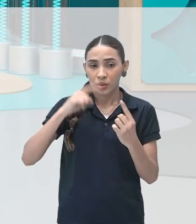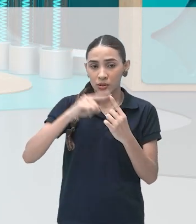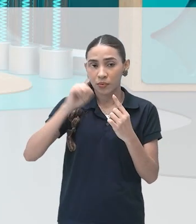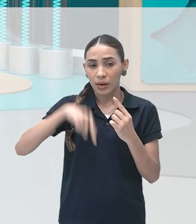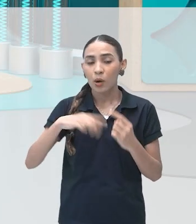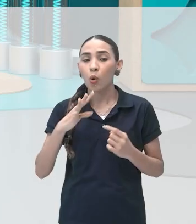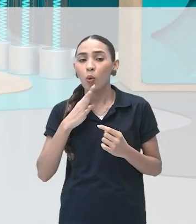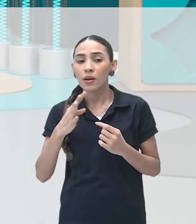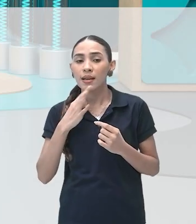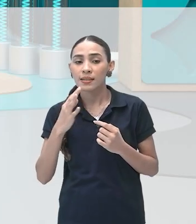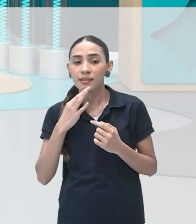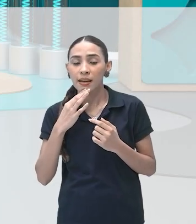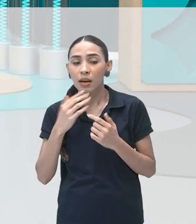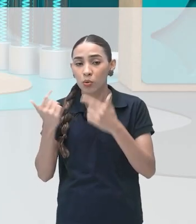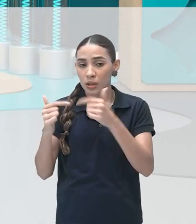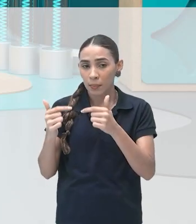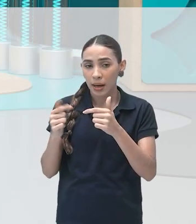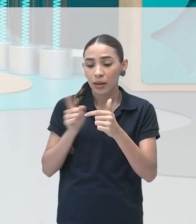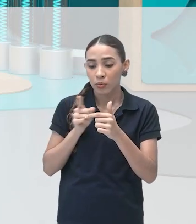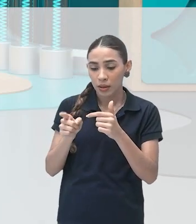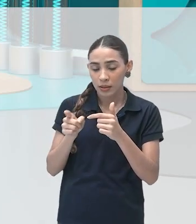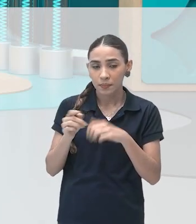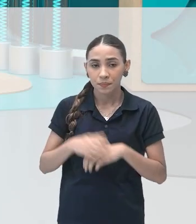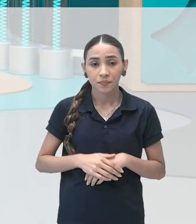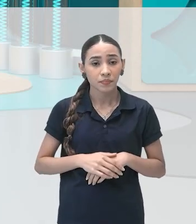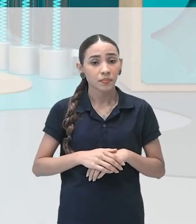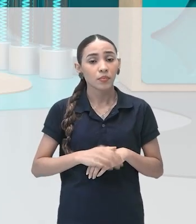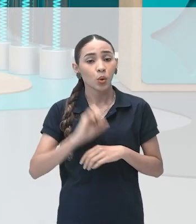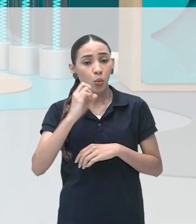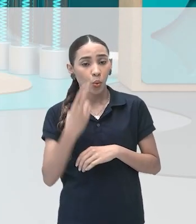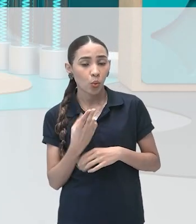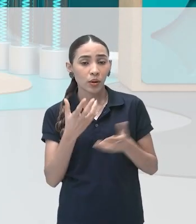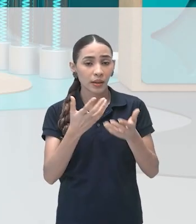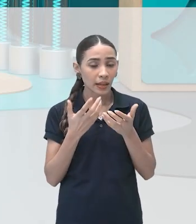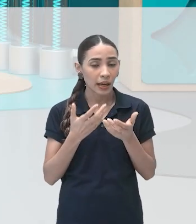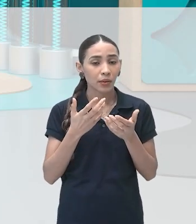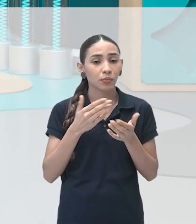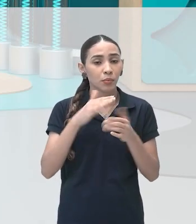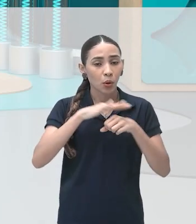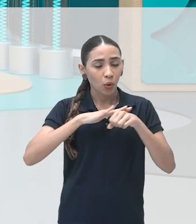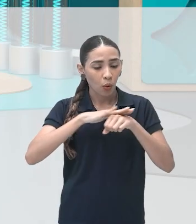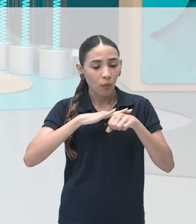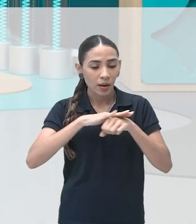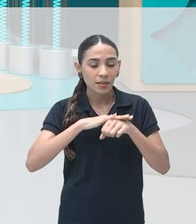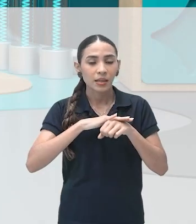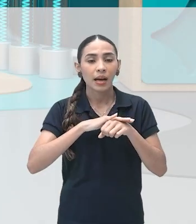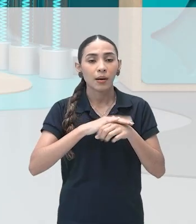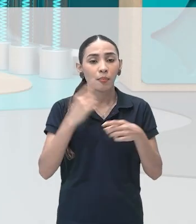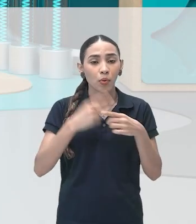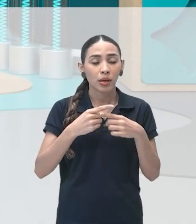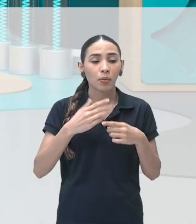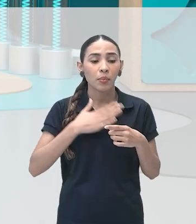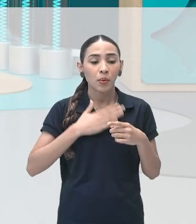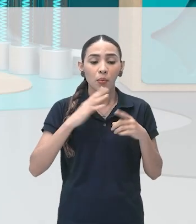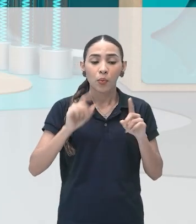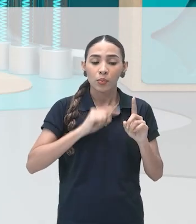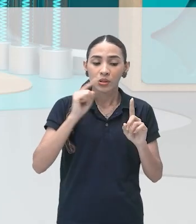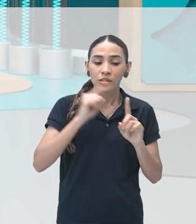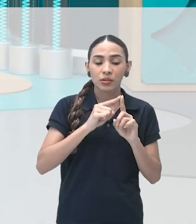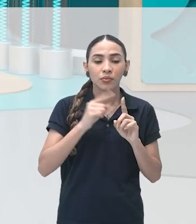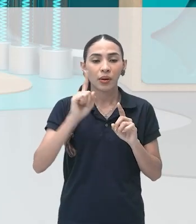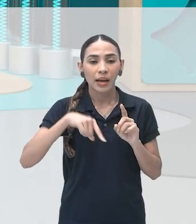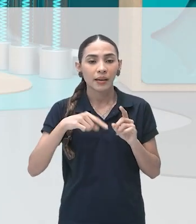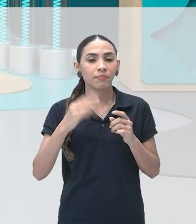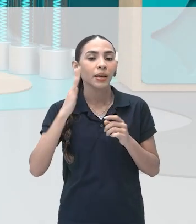Não, quero conversar com aquela pessoa porque o meu objetivo é entender a origem da minha comunidade. Então, quando